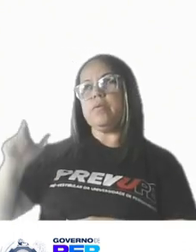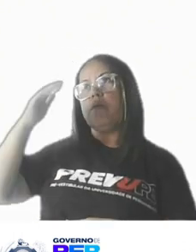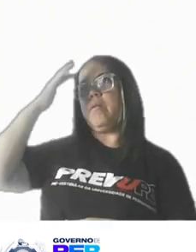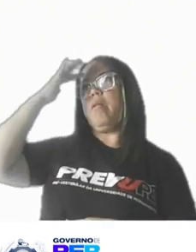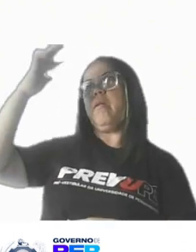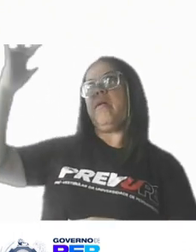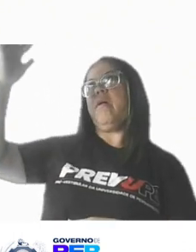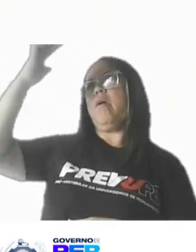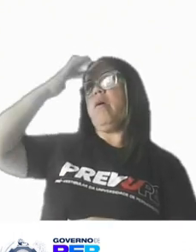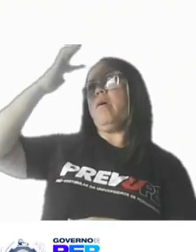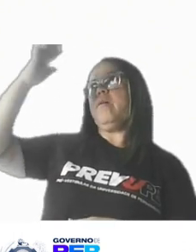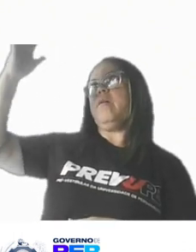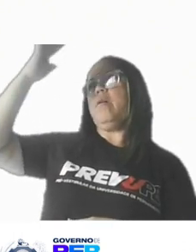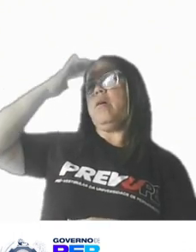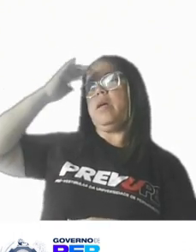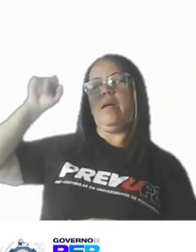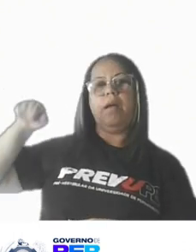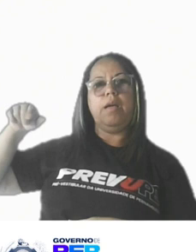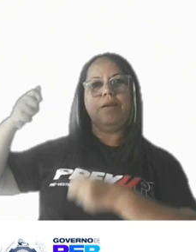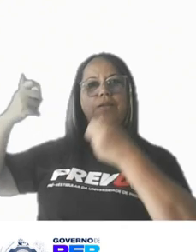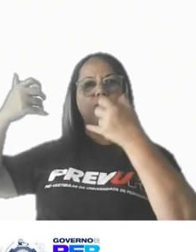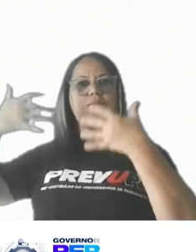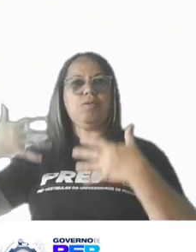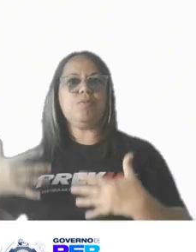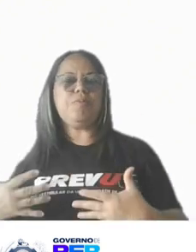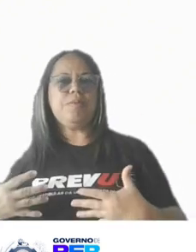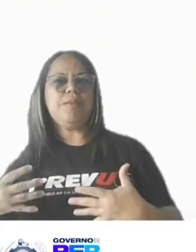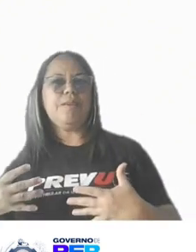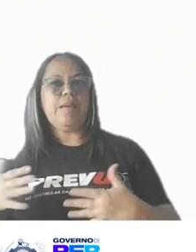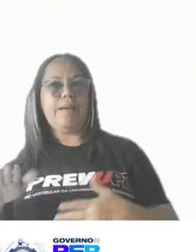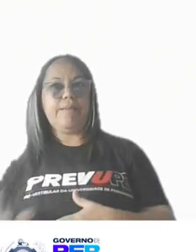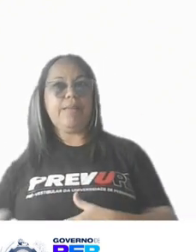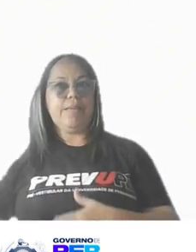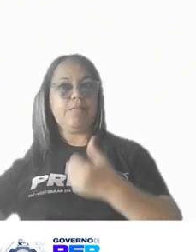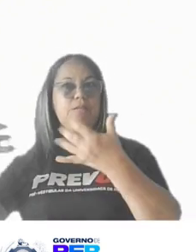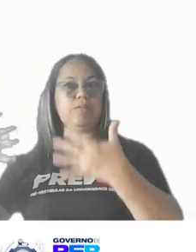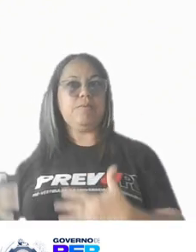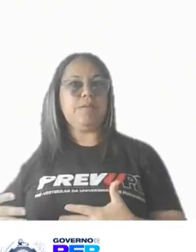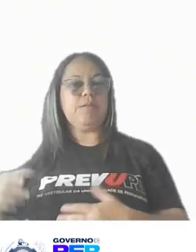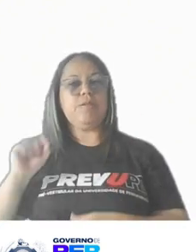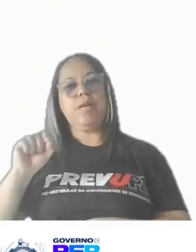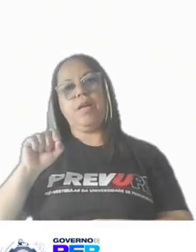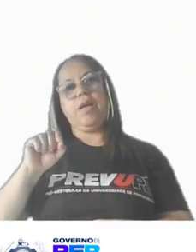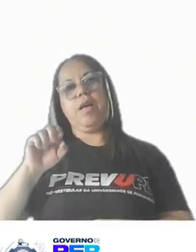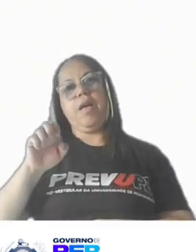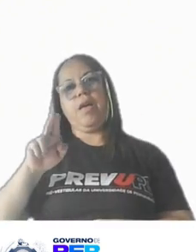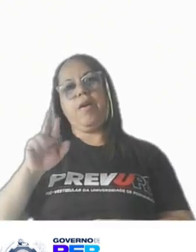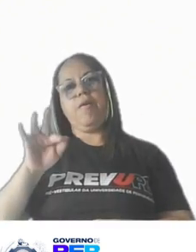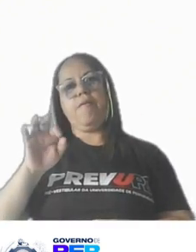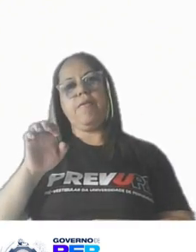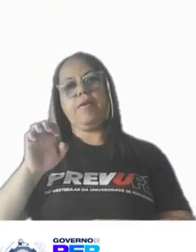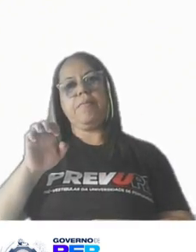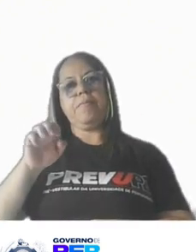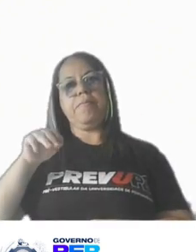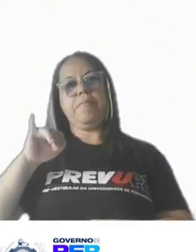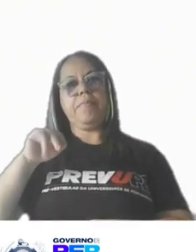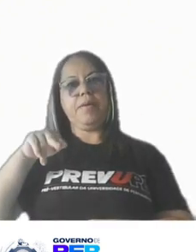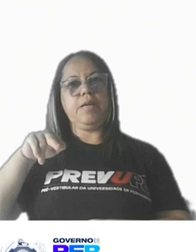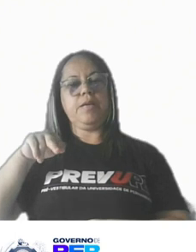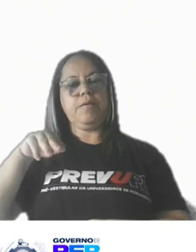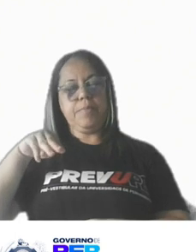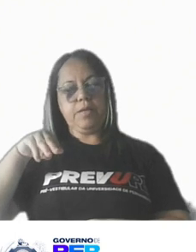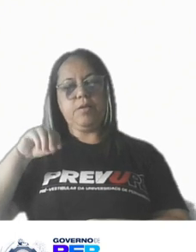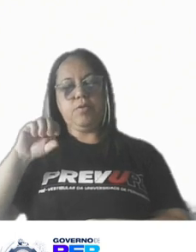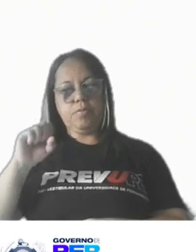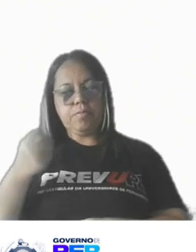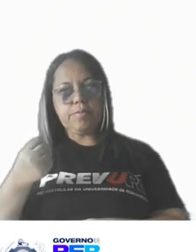venusianozinho, Calvin utiliza-se do eufemismo para suavizar seu discurso.